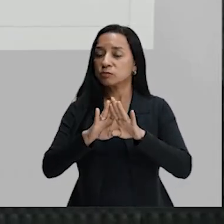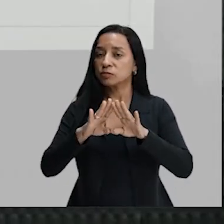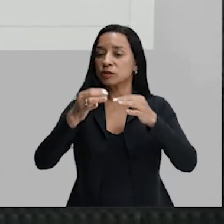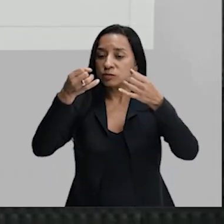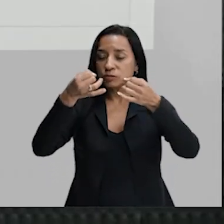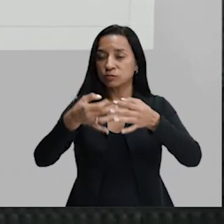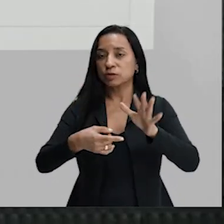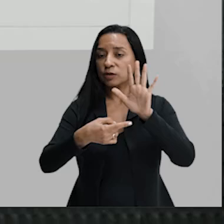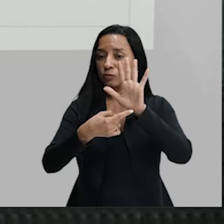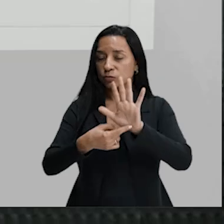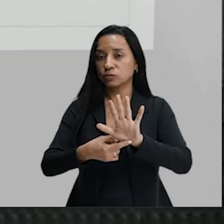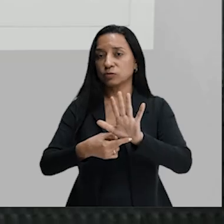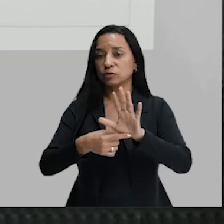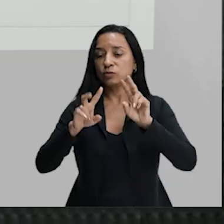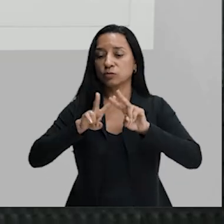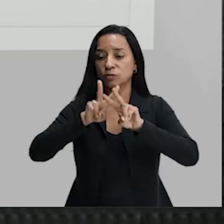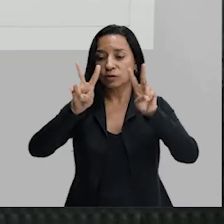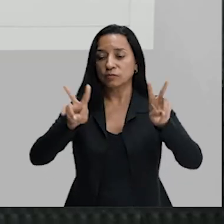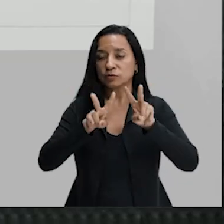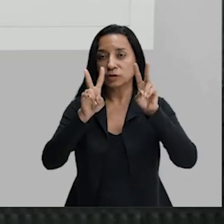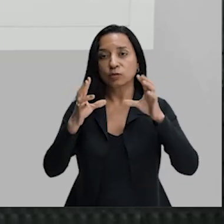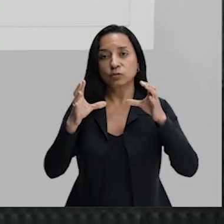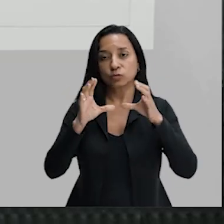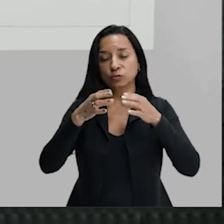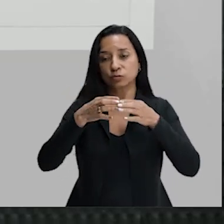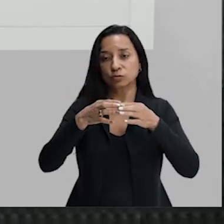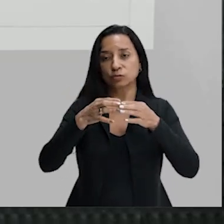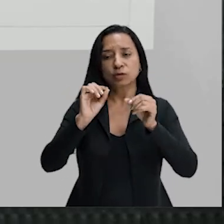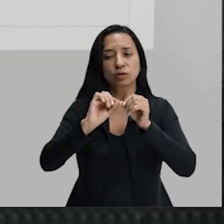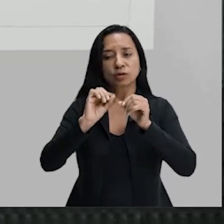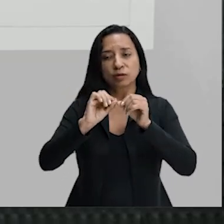citar a vocês que isso vai ser feito de forma radical,